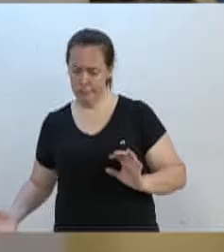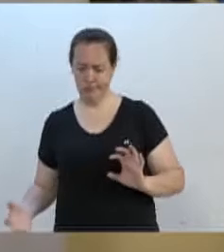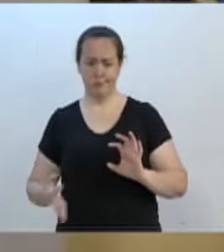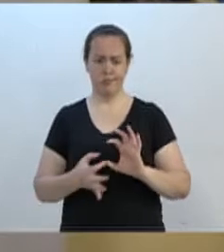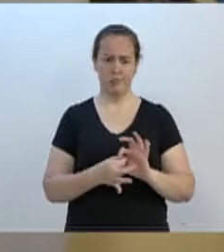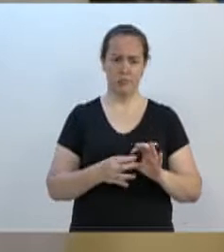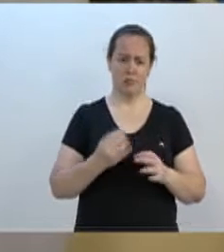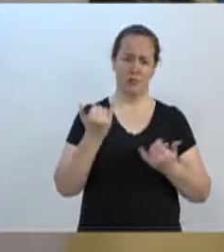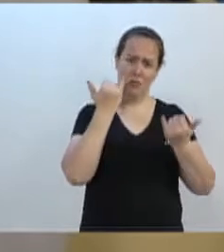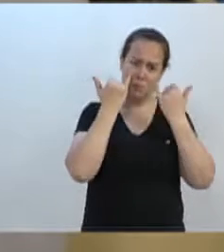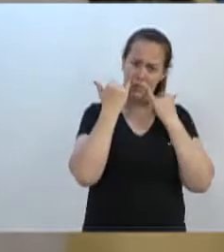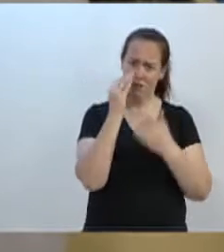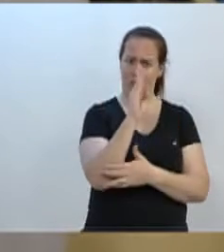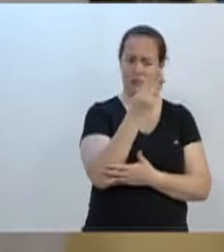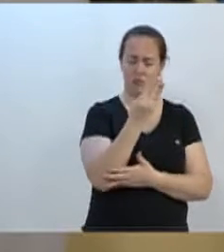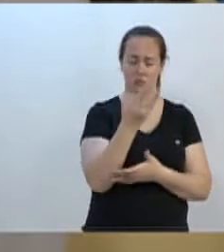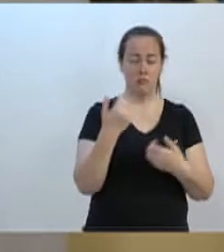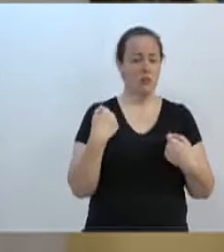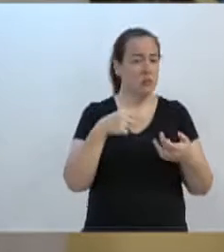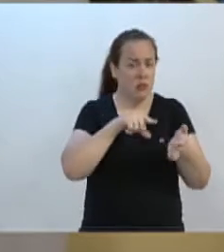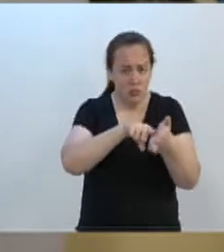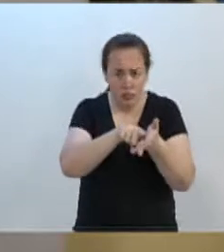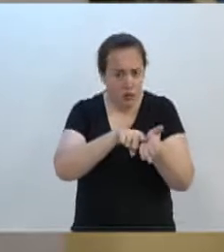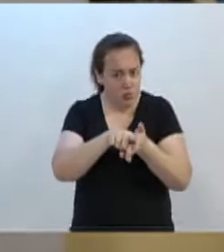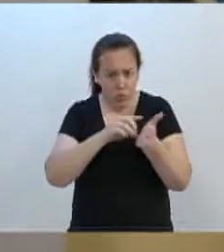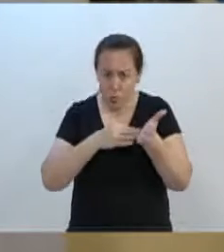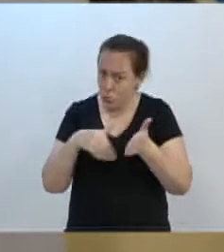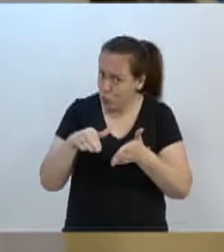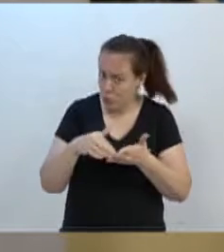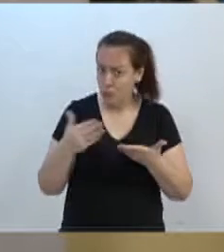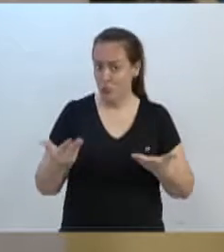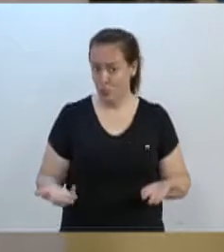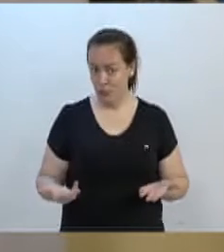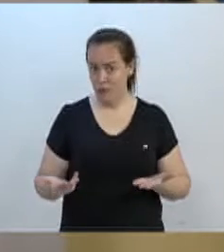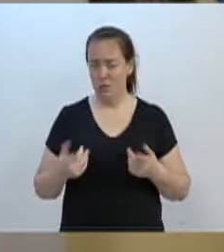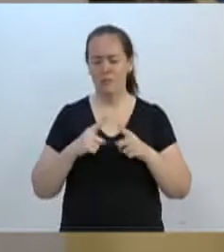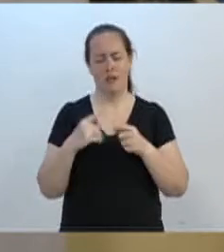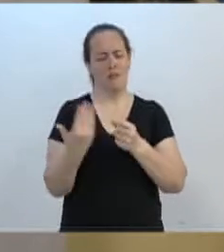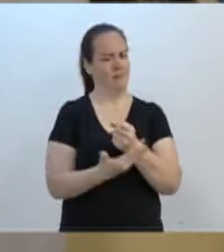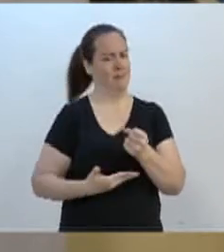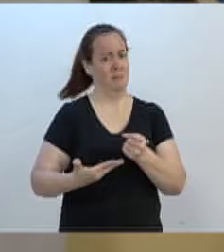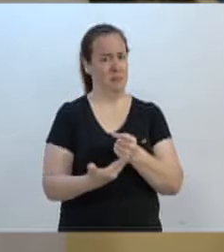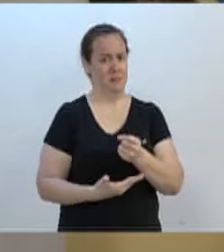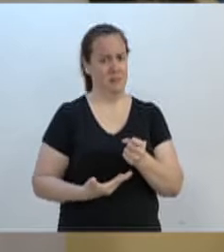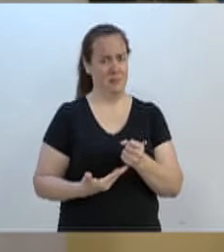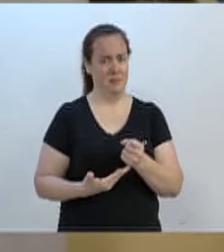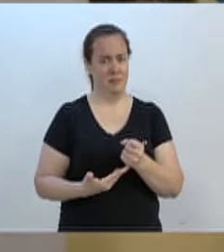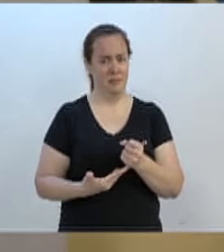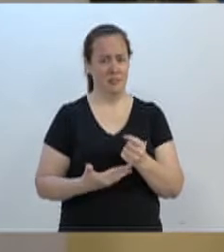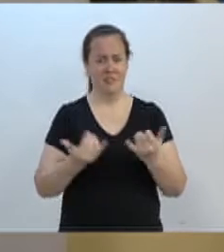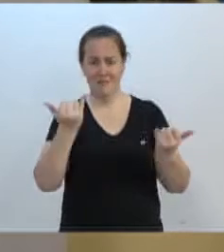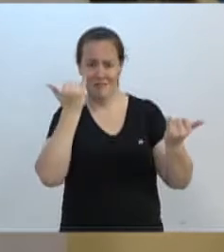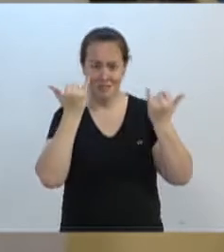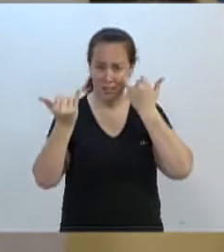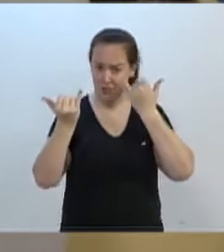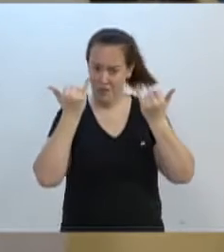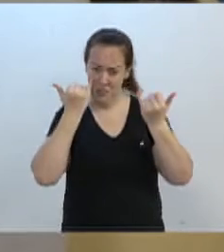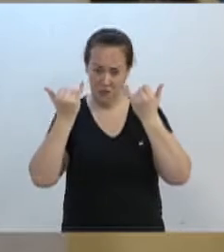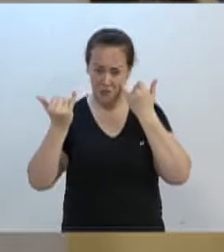ser investigado, tudo tem que ser investigado. Agora, baseado numa